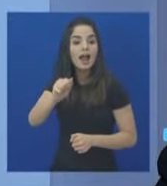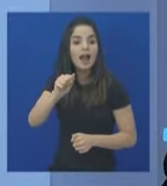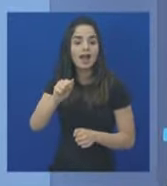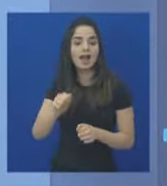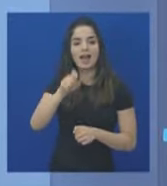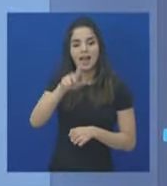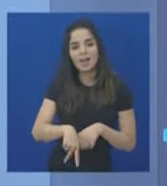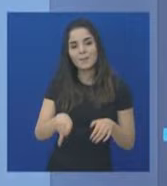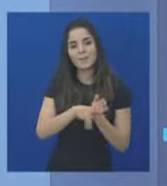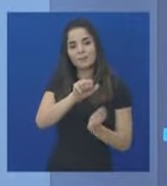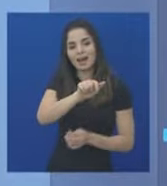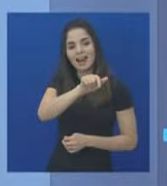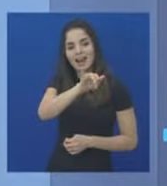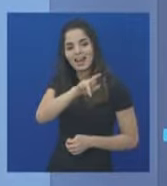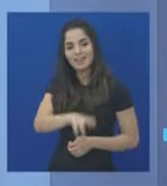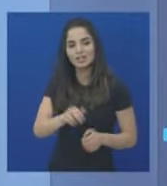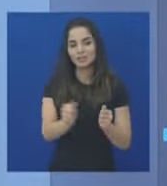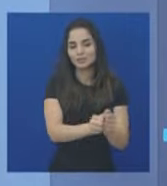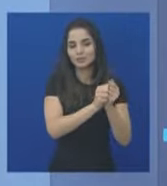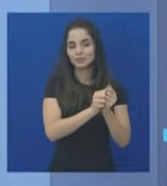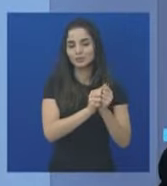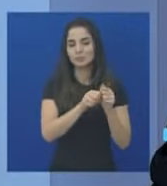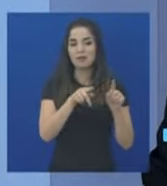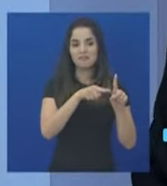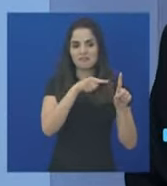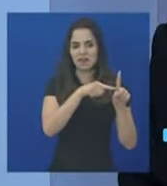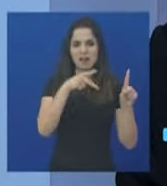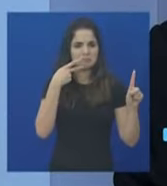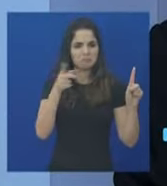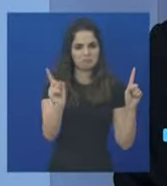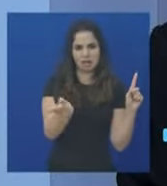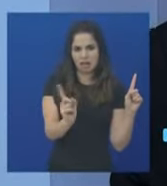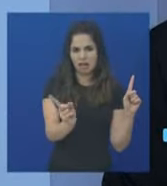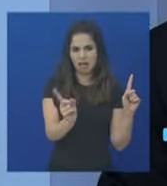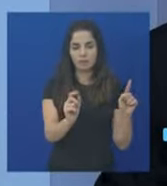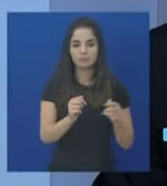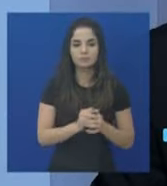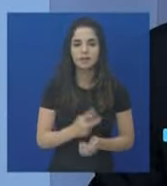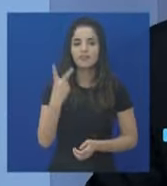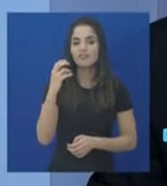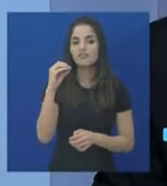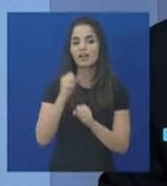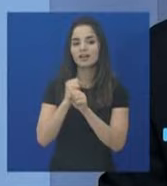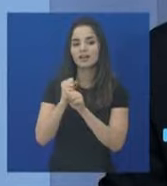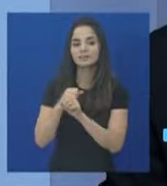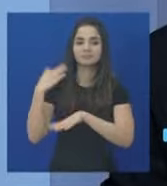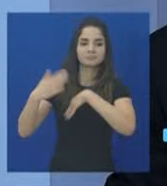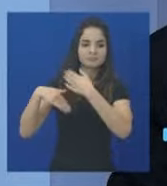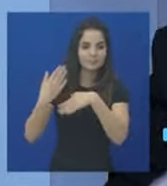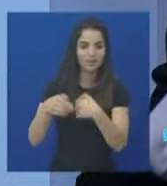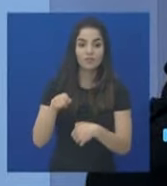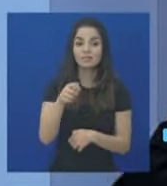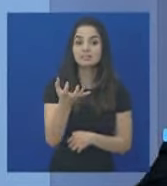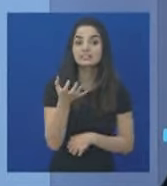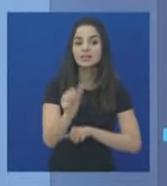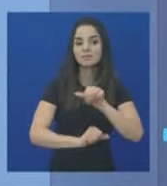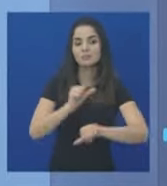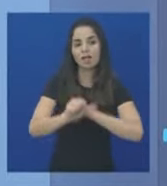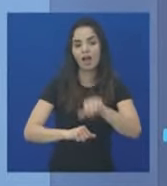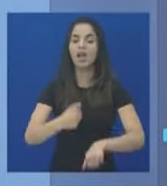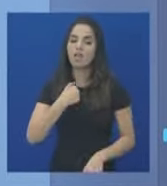Quero dizer a você, cidadão, você viu. O projeto de 20 anos está aí, querendo continuidade. Você deseja mudança. Eu